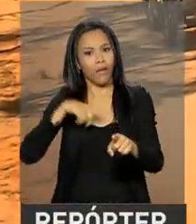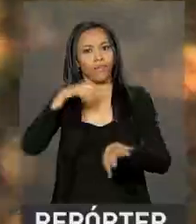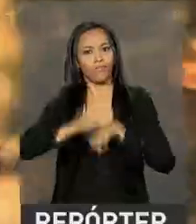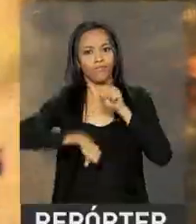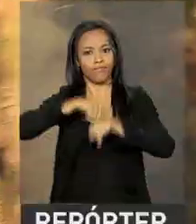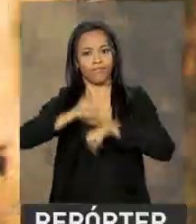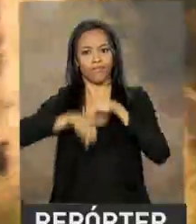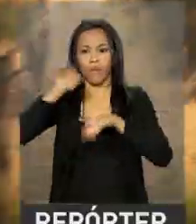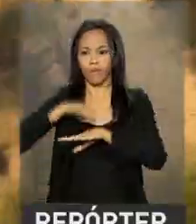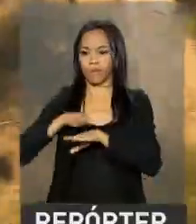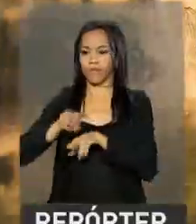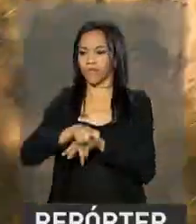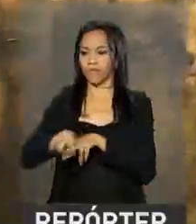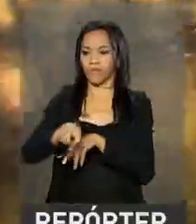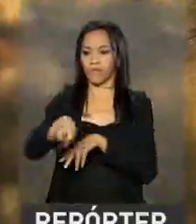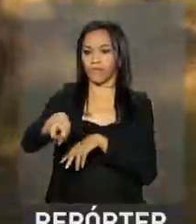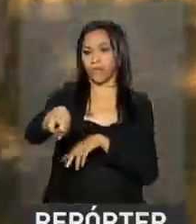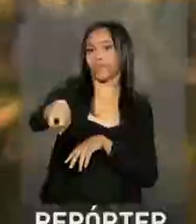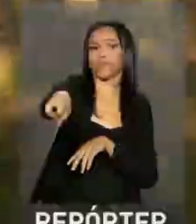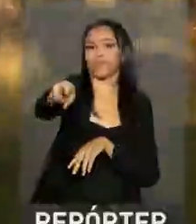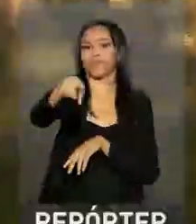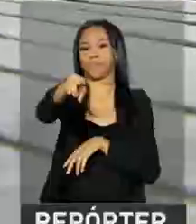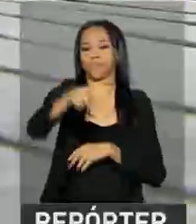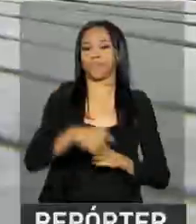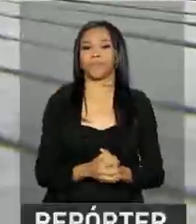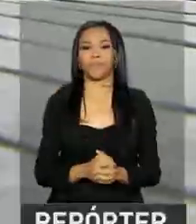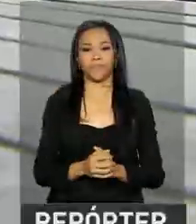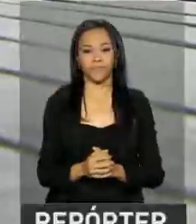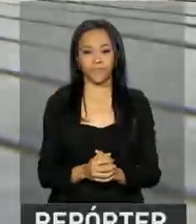ciclistas. E opção de aventura é o que não falta.